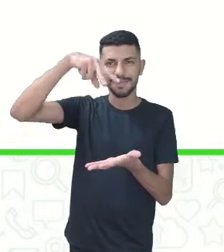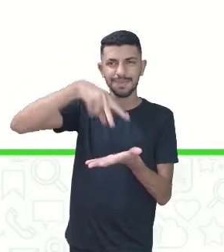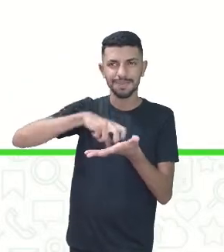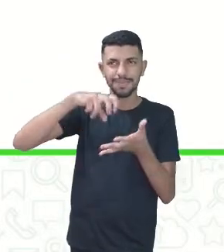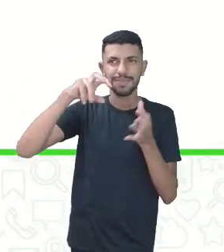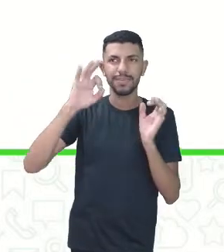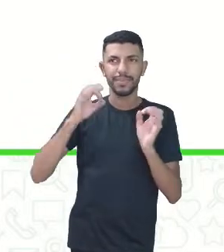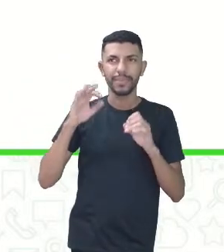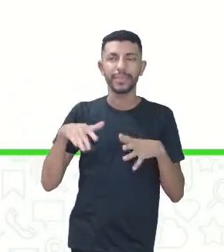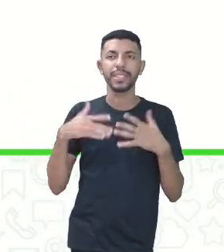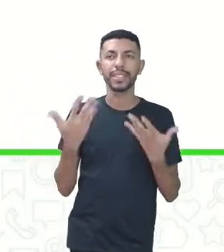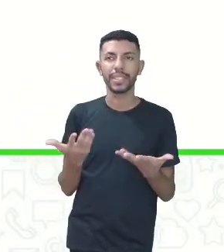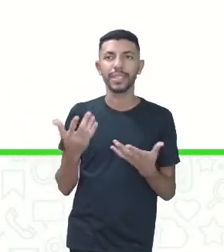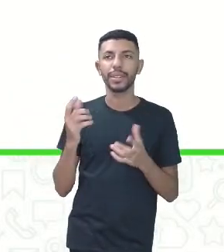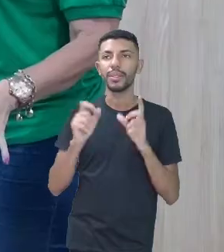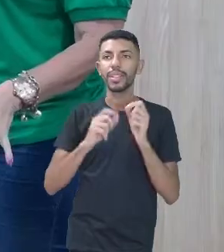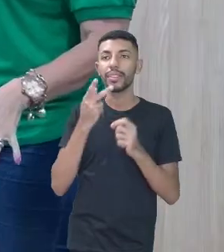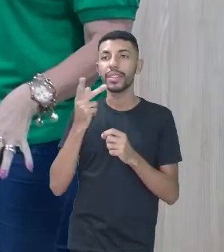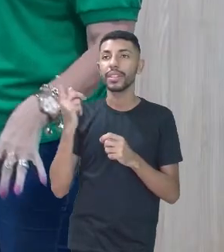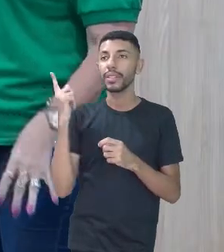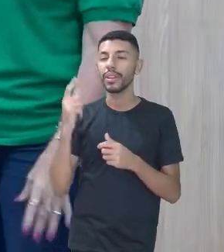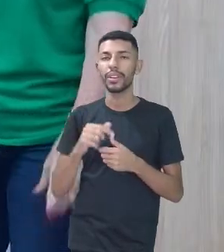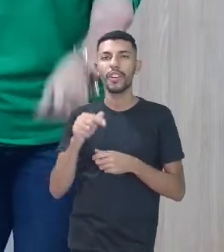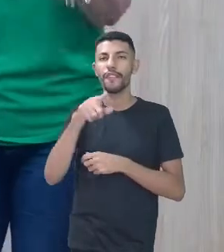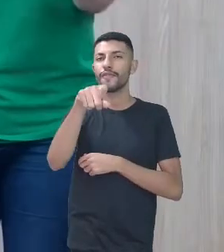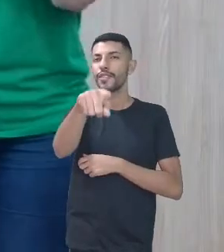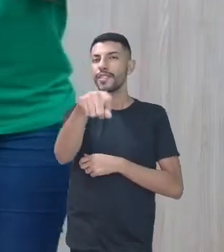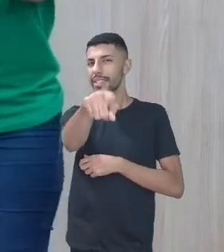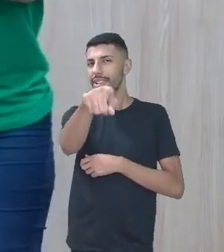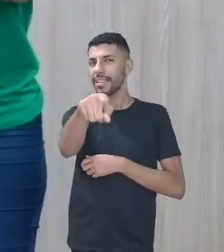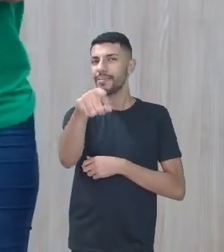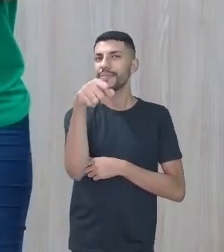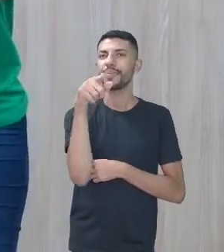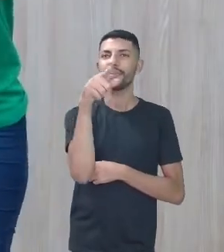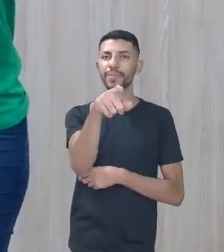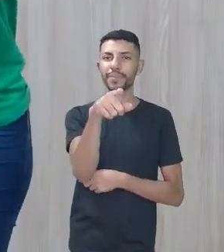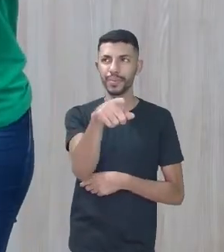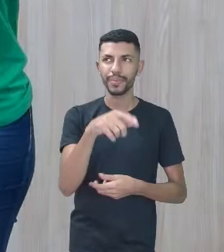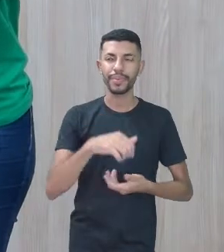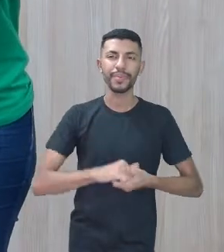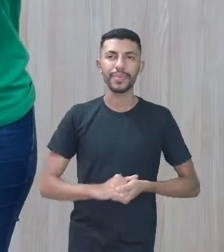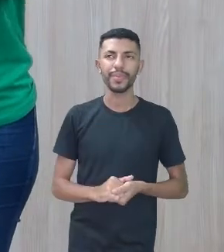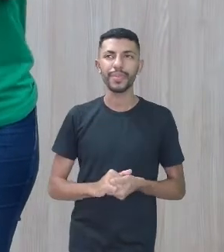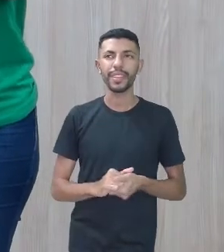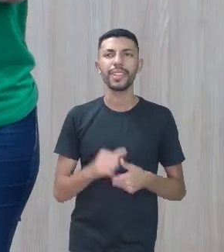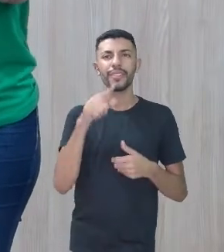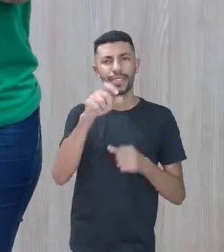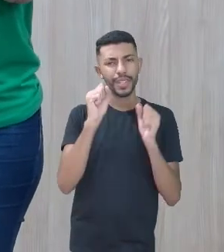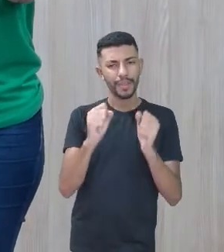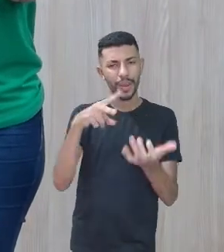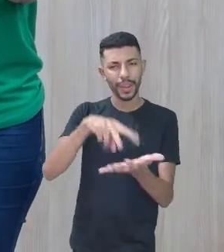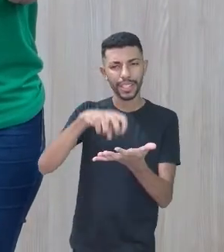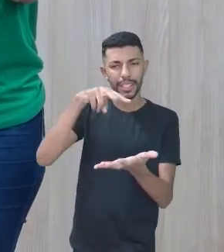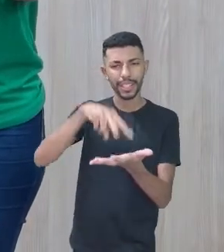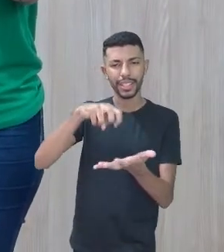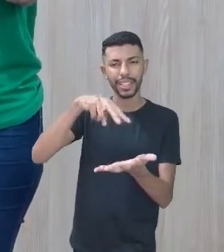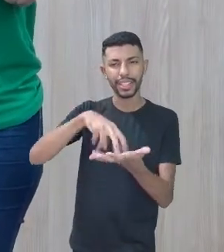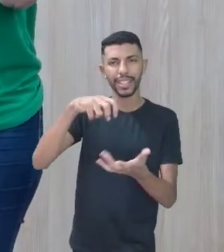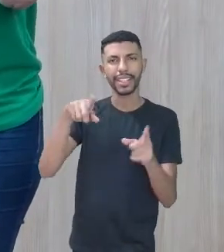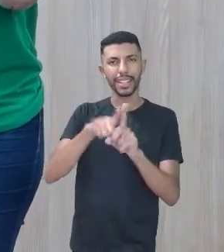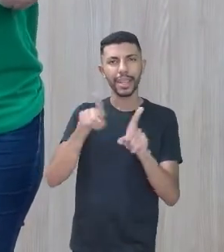O que é que ele está dizendo ali? Você que está aí do outro lado da telinha, pode pular também de